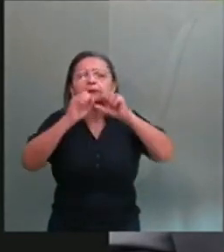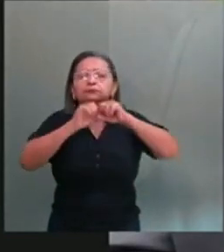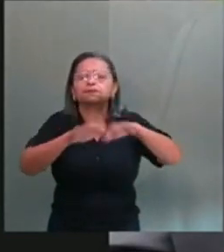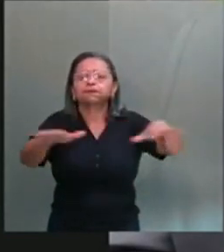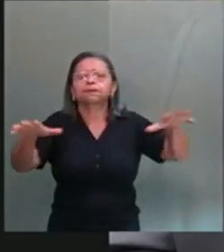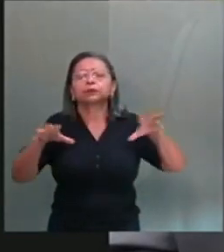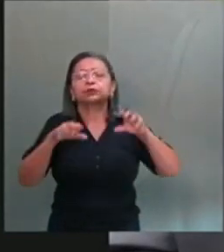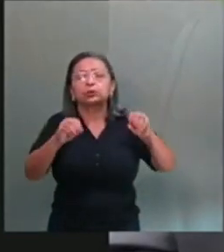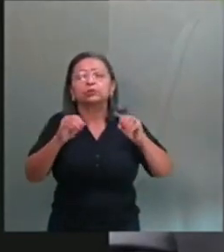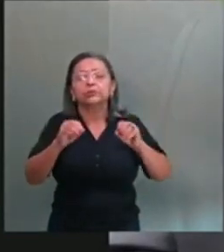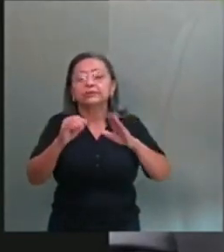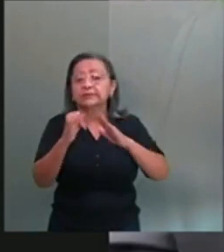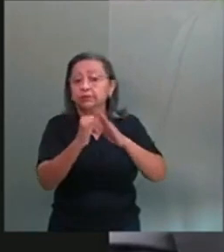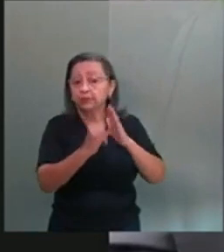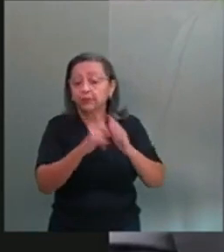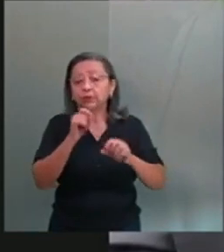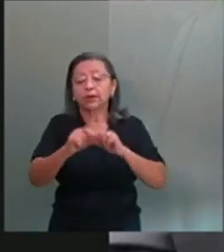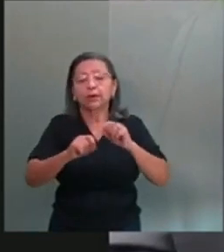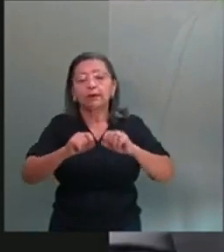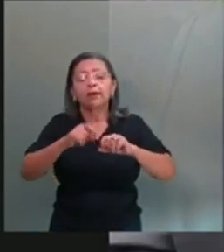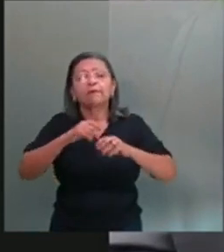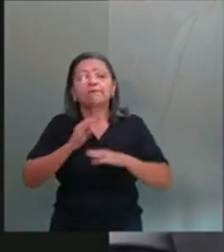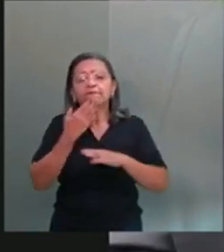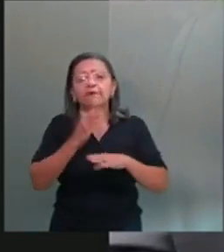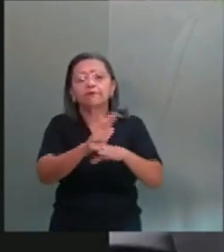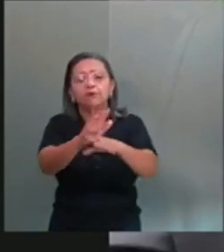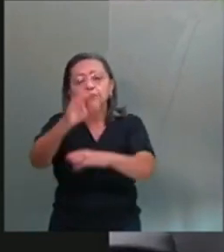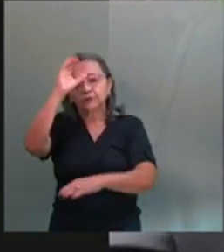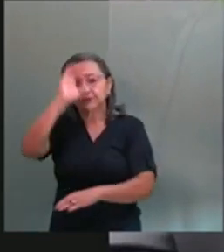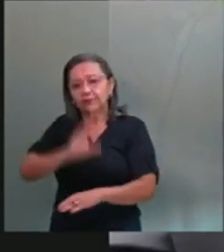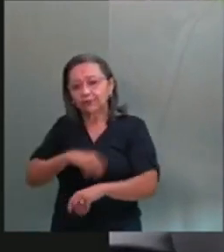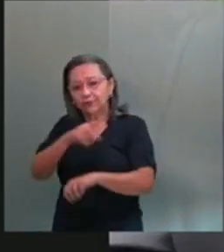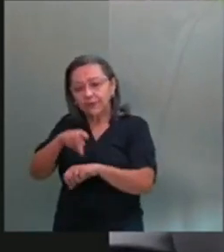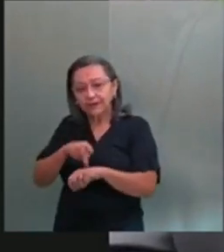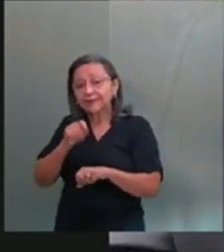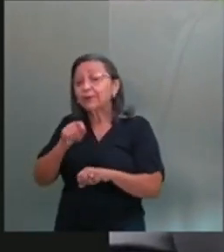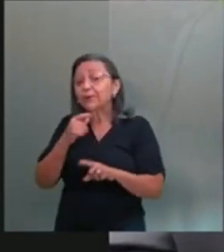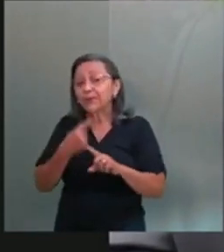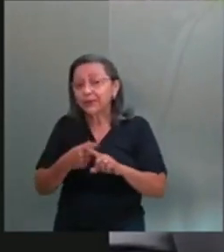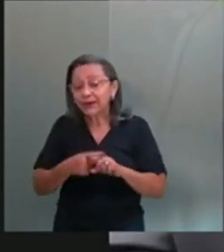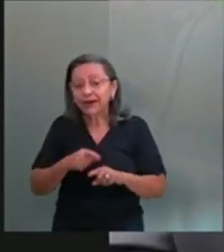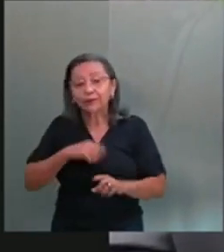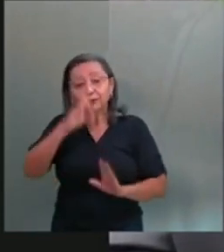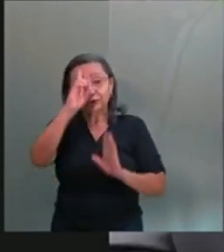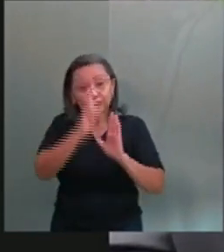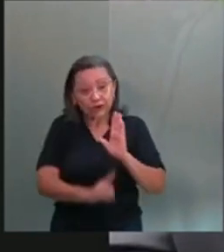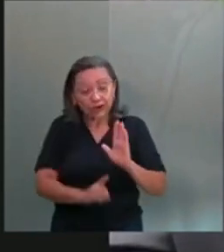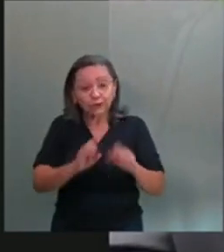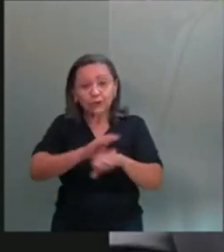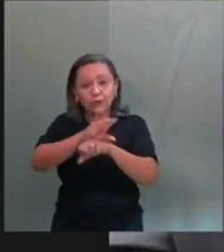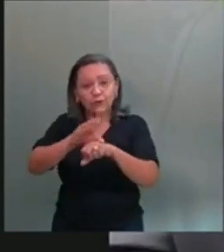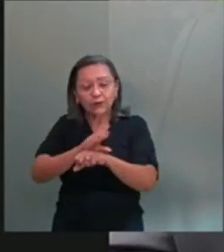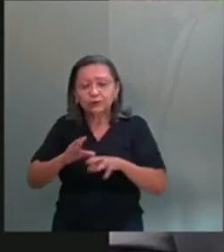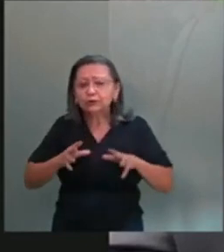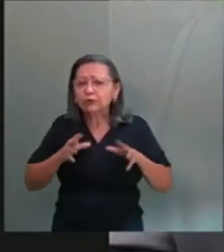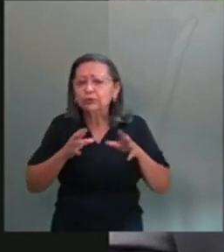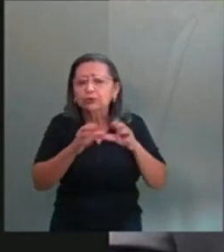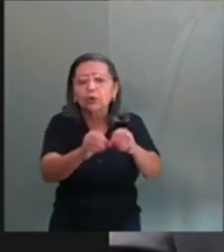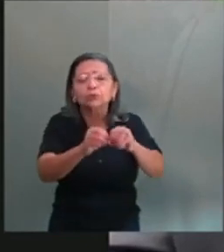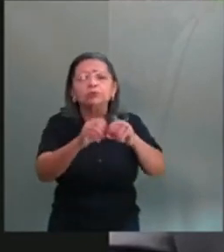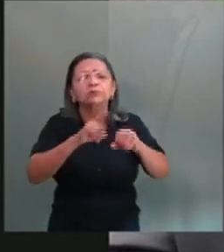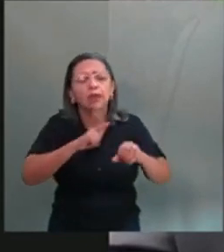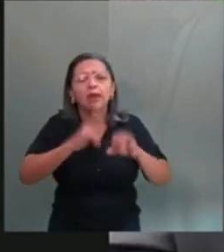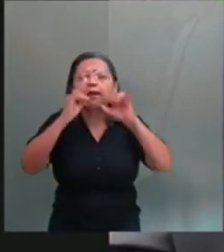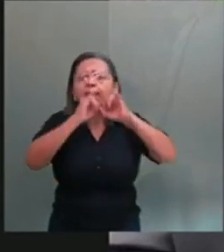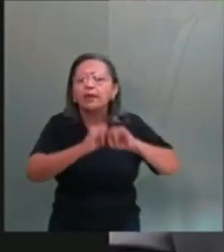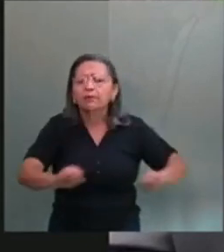expansão desses instrumentos em favor dos cidadãos do país. Isto porque o direito constitucional de todos à